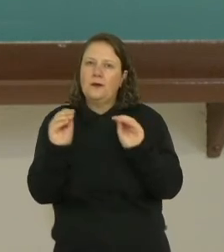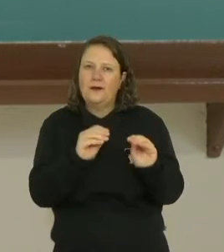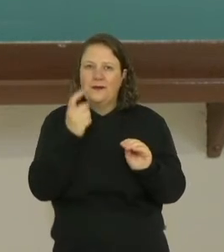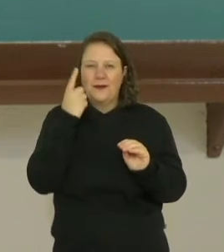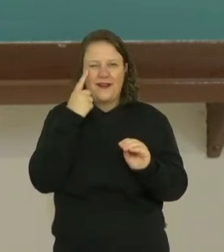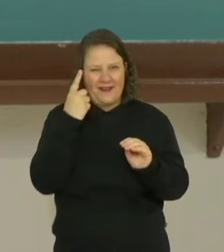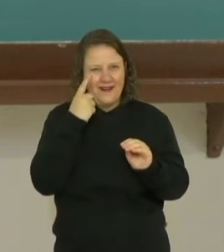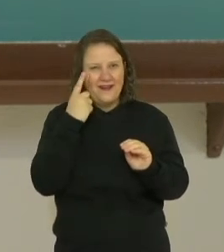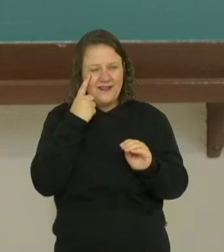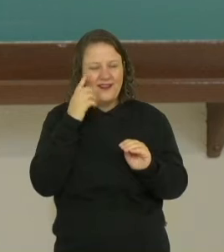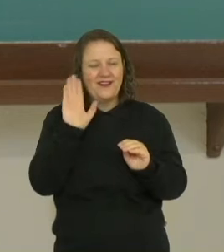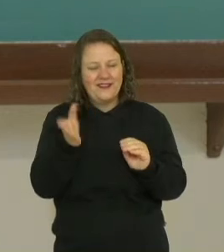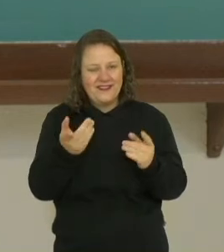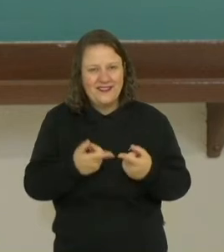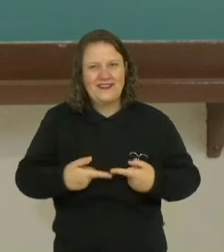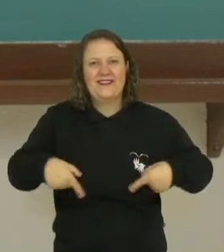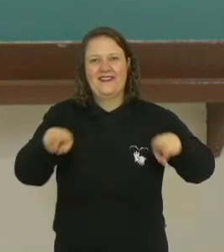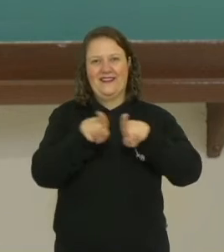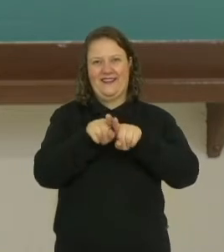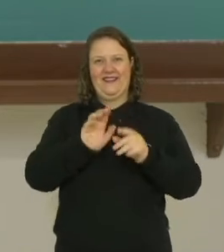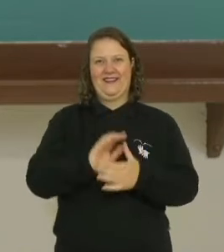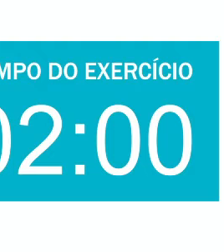desse exercício e a gente já volta.